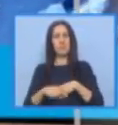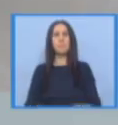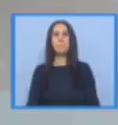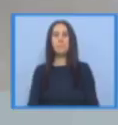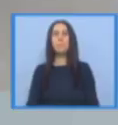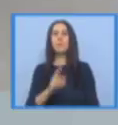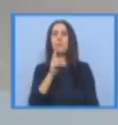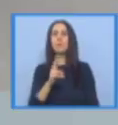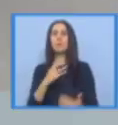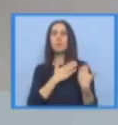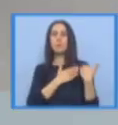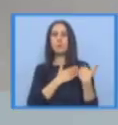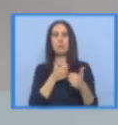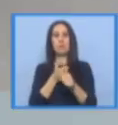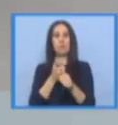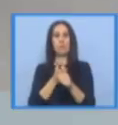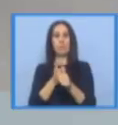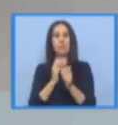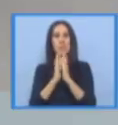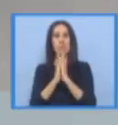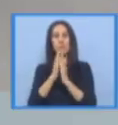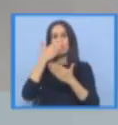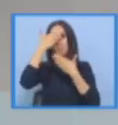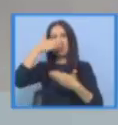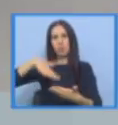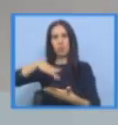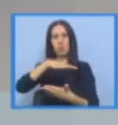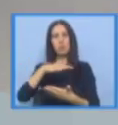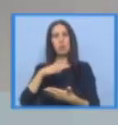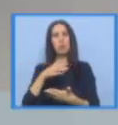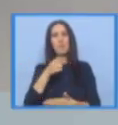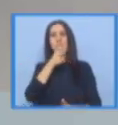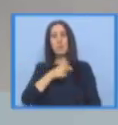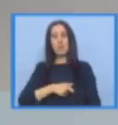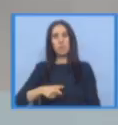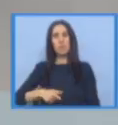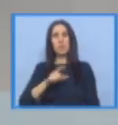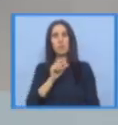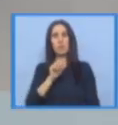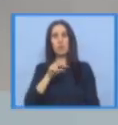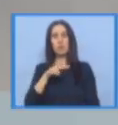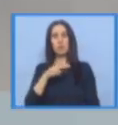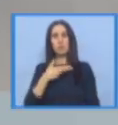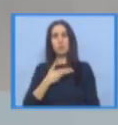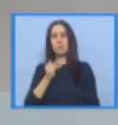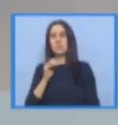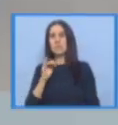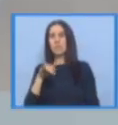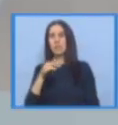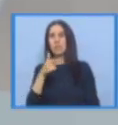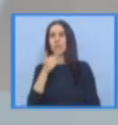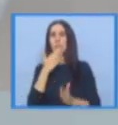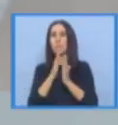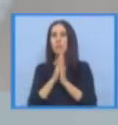do Vaticano pelo acompanhamento das igrejas do Médio Oriente, o cardeal Leonardo Sandri, pediu bom senso, e bom